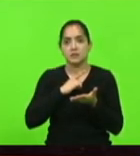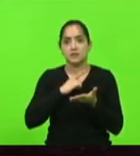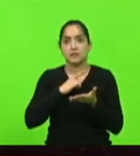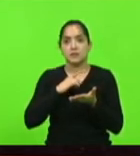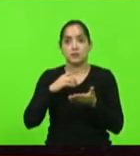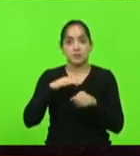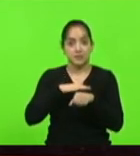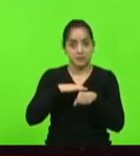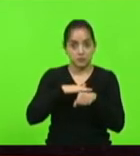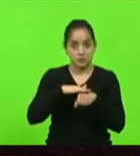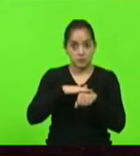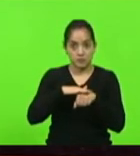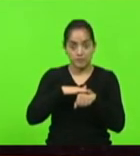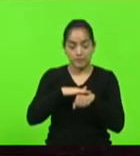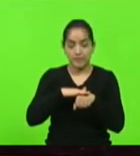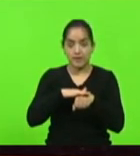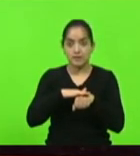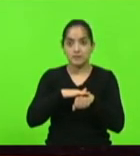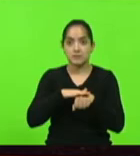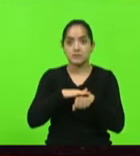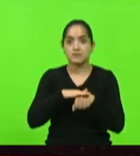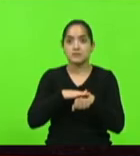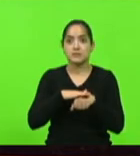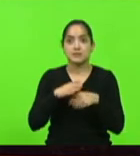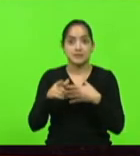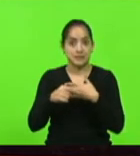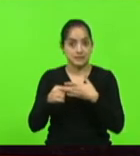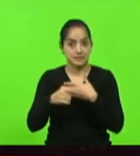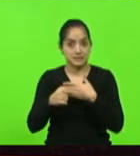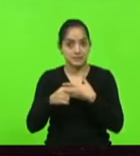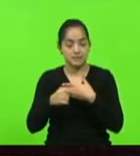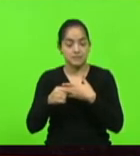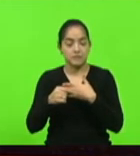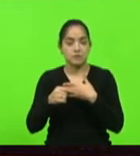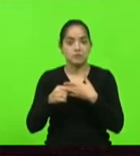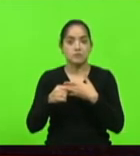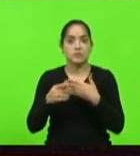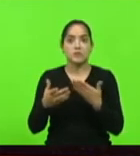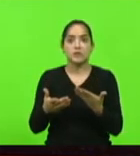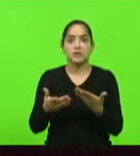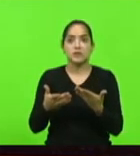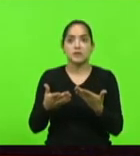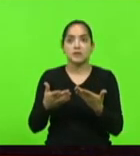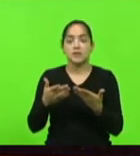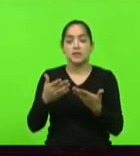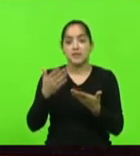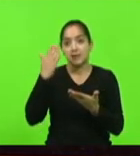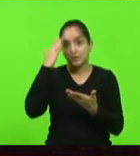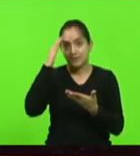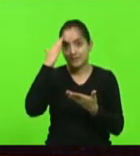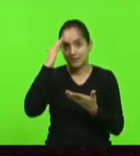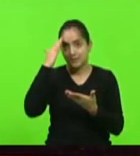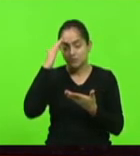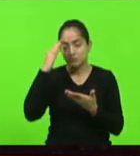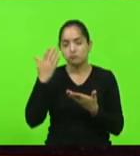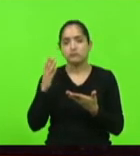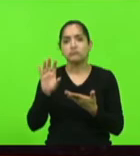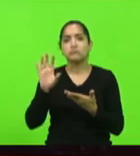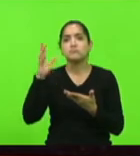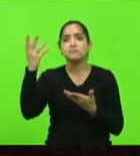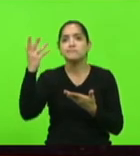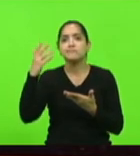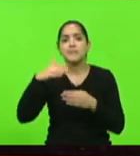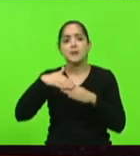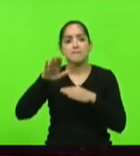conversas, lá na Secretaria da Casa Civil, eu chamei a atenção que eu entendia que estava acontecendo mais obras da